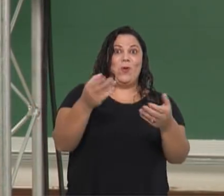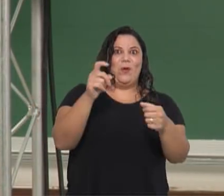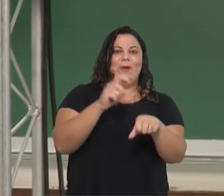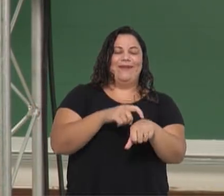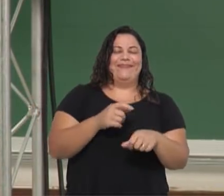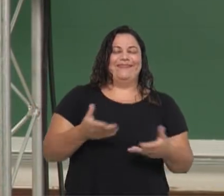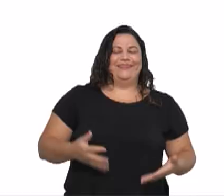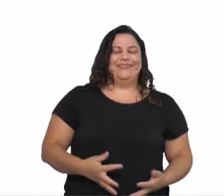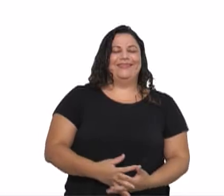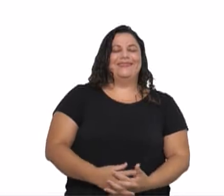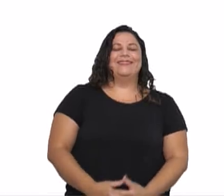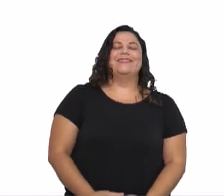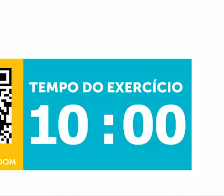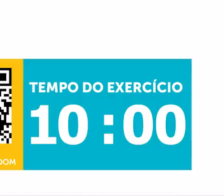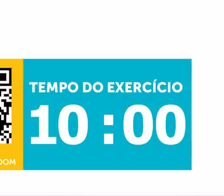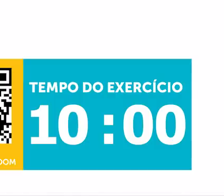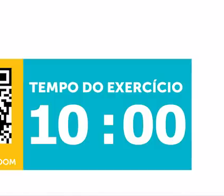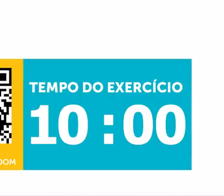isso.